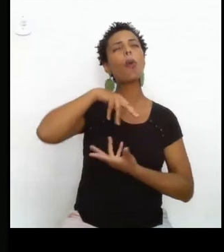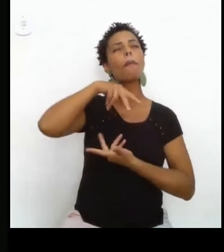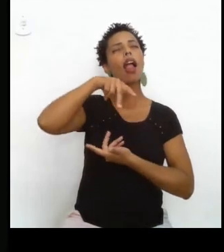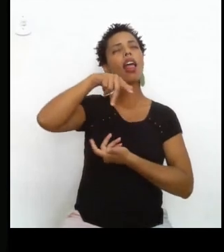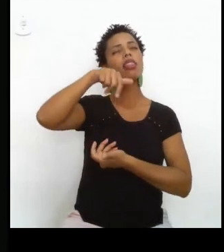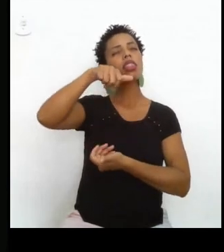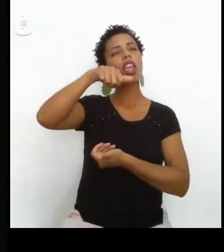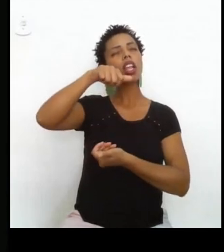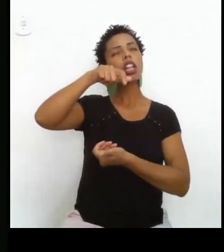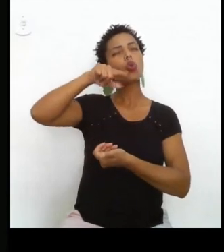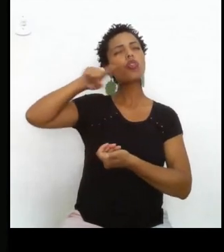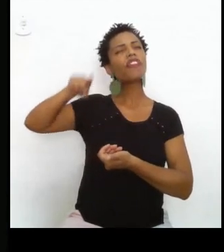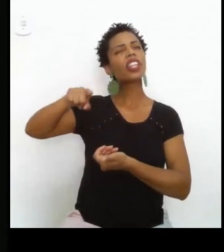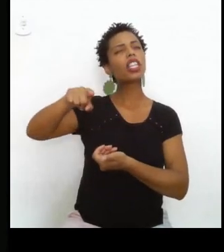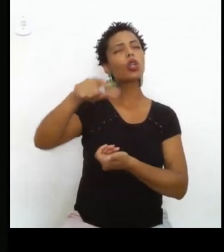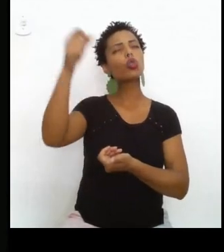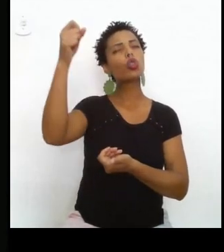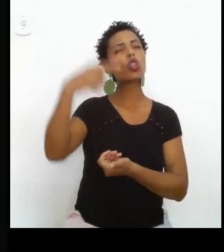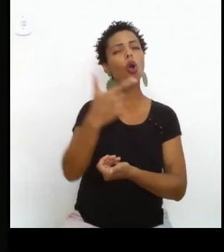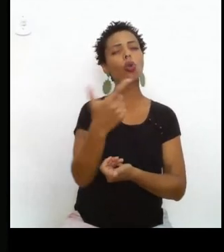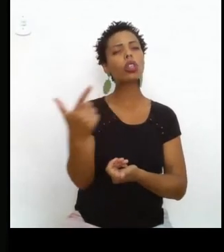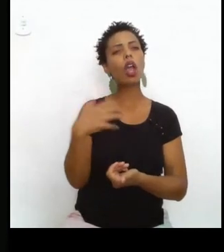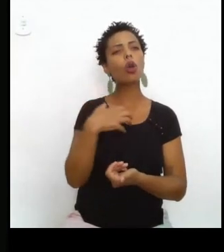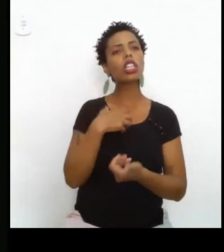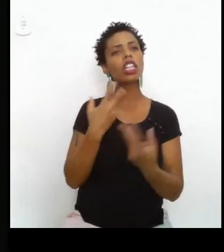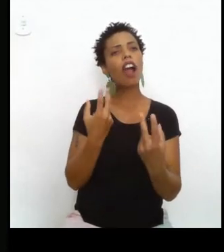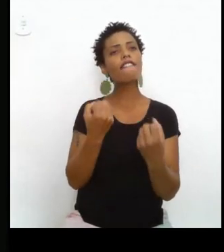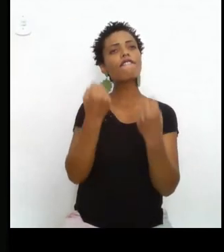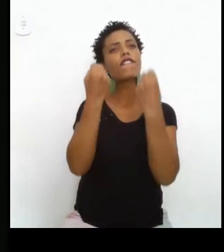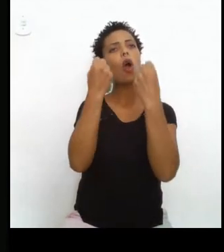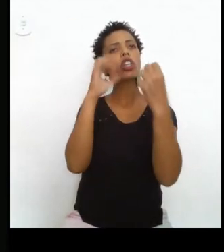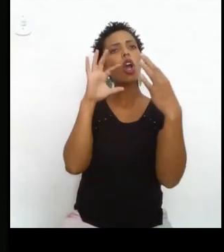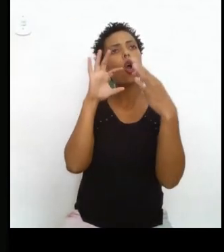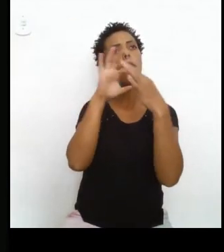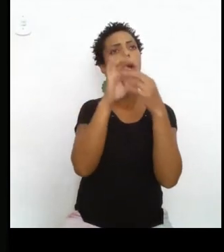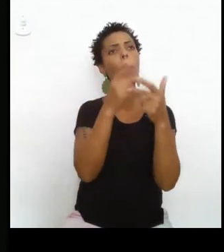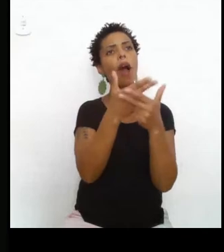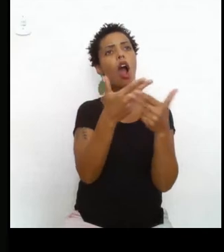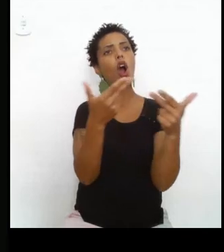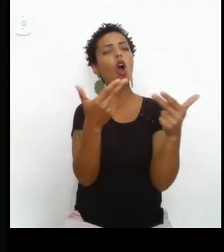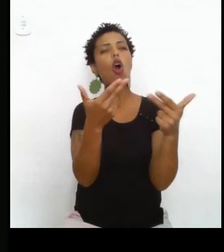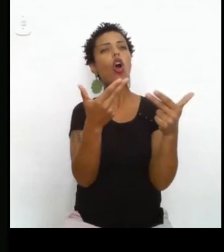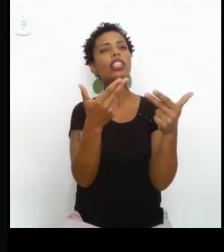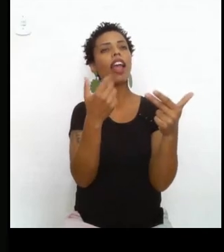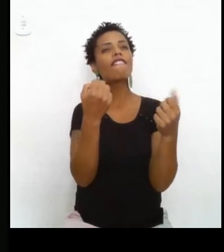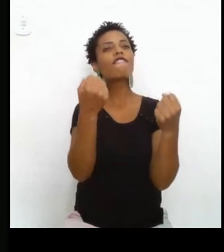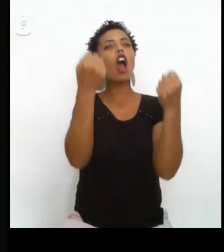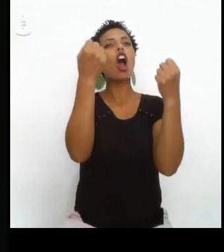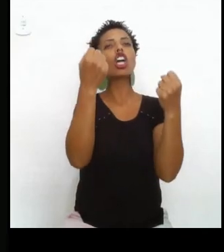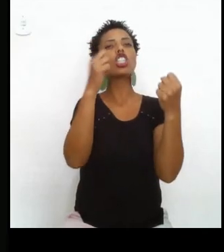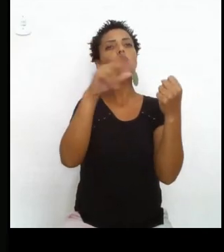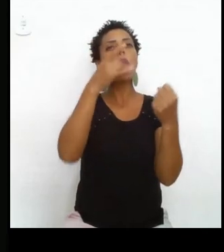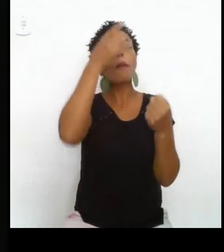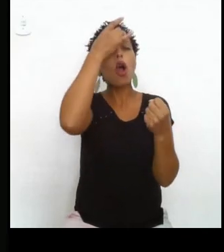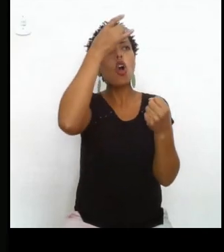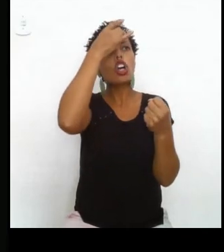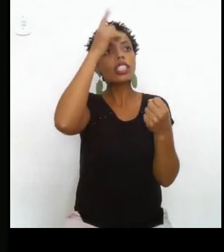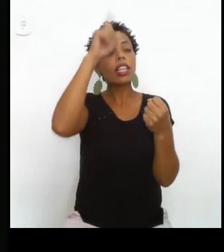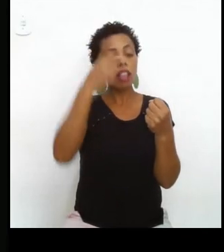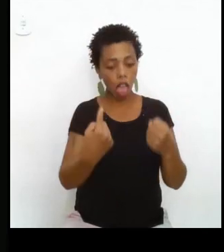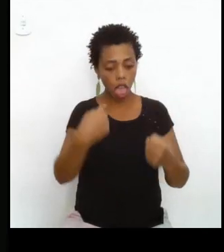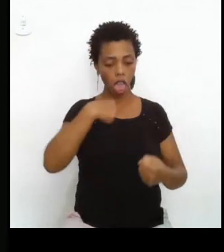eu senti a minha força de comunhão com algo maior do que a consciência o eu não era o sonho agora eu percebo